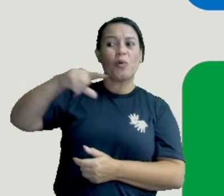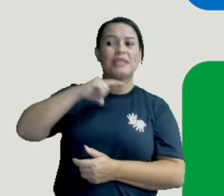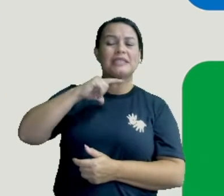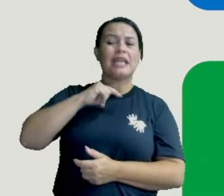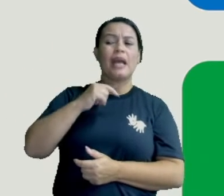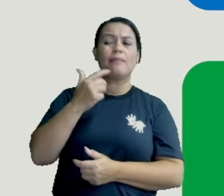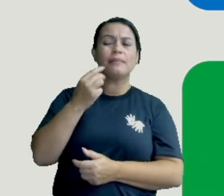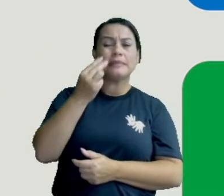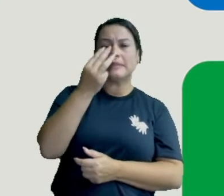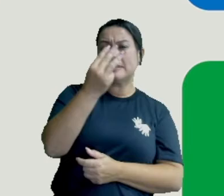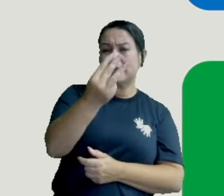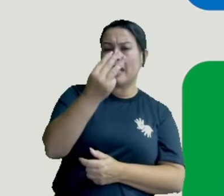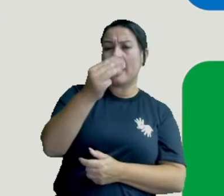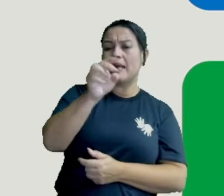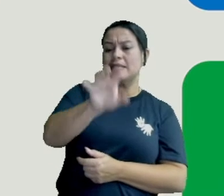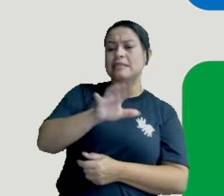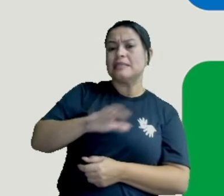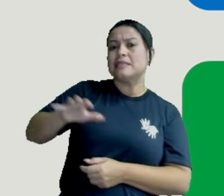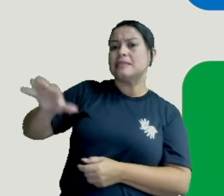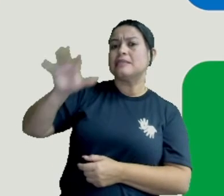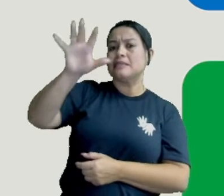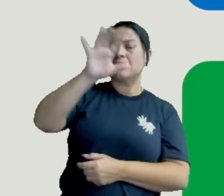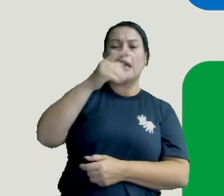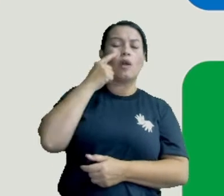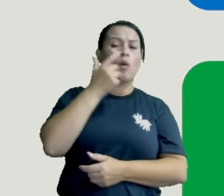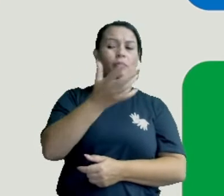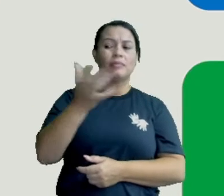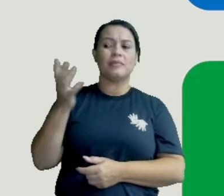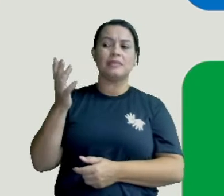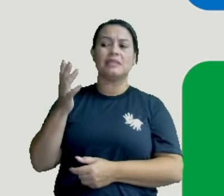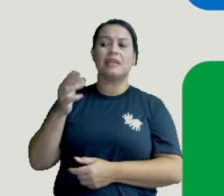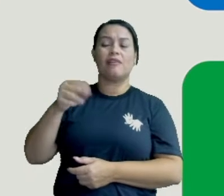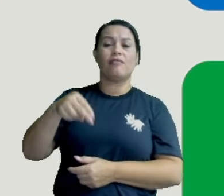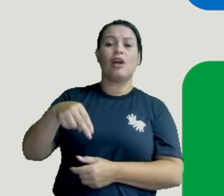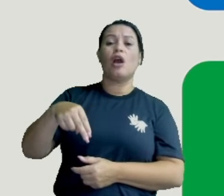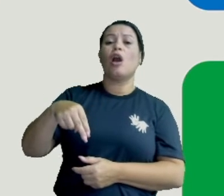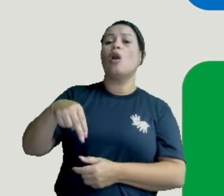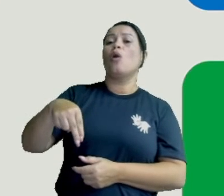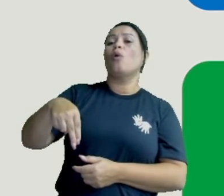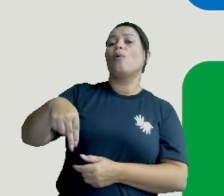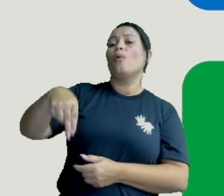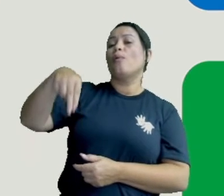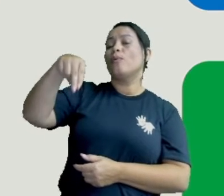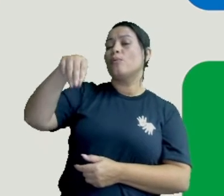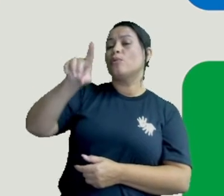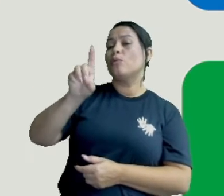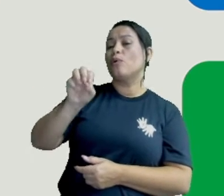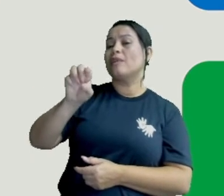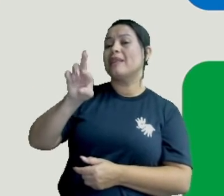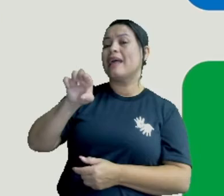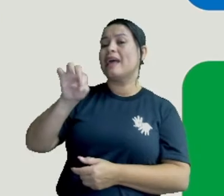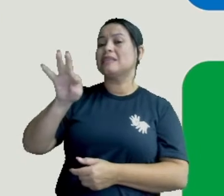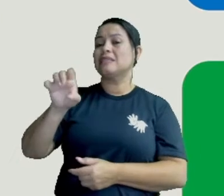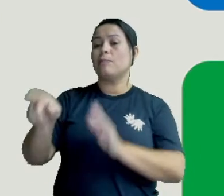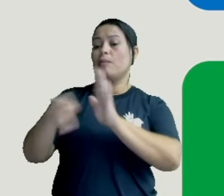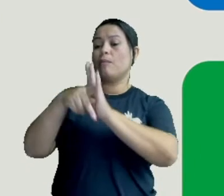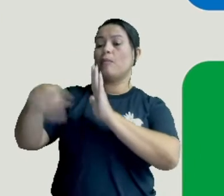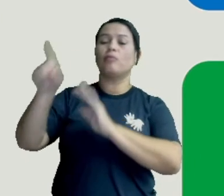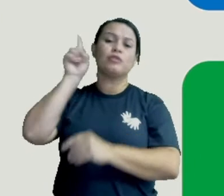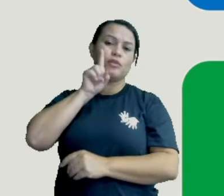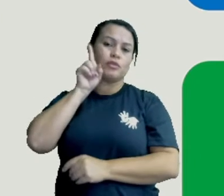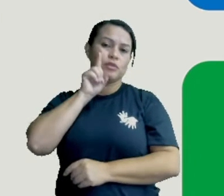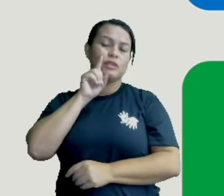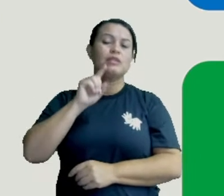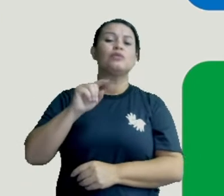Existem 3 áreas em particular que são muito interessantes nesse sentido, que é o Nordeste dos Estados Unidos, a Europa Centro-Ocidental e